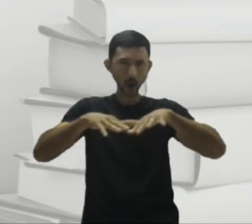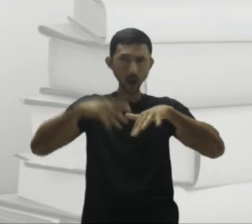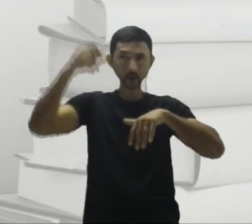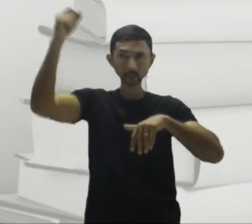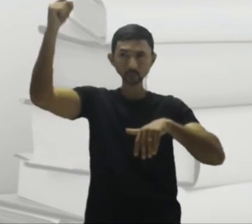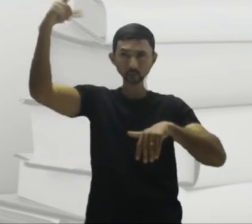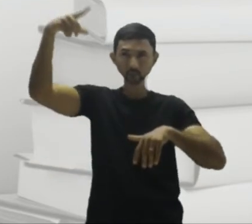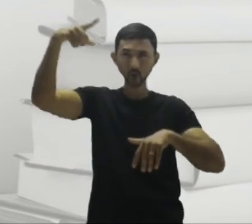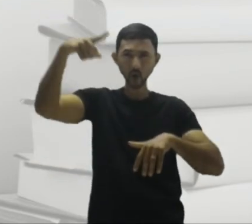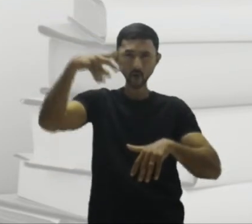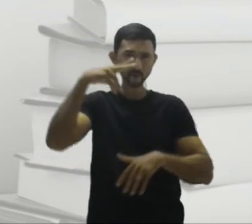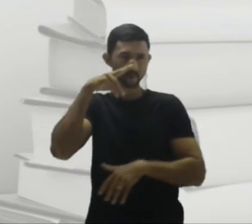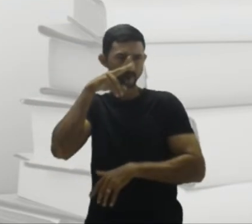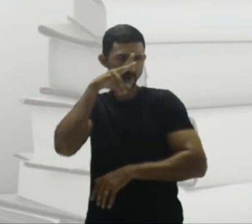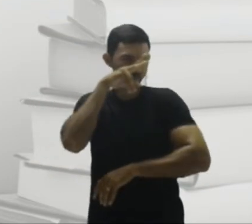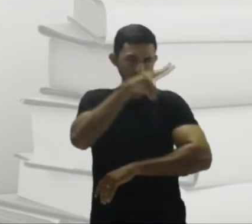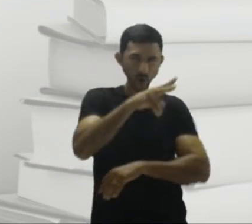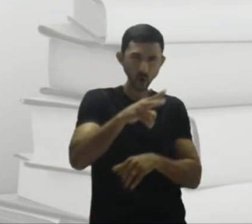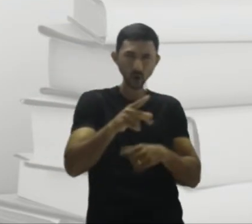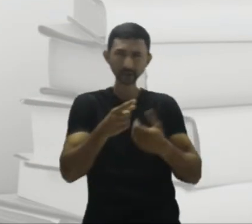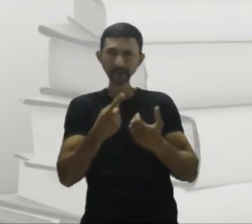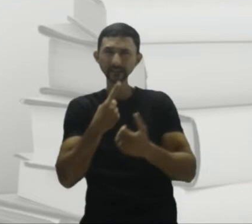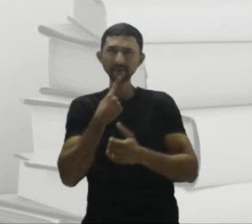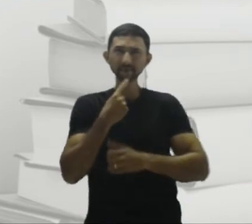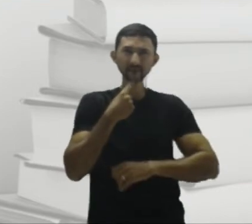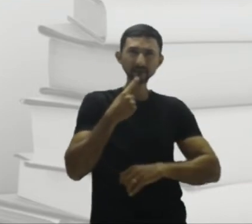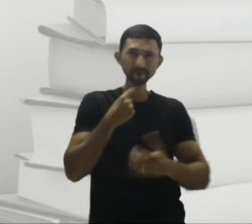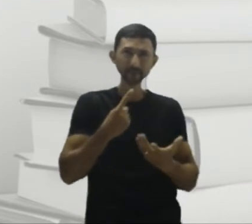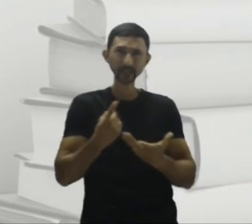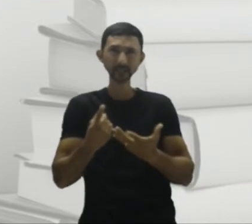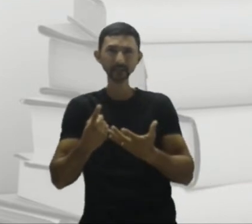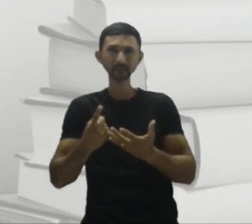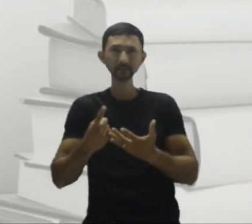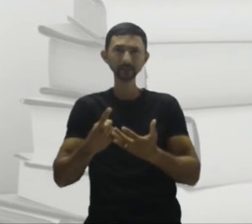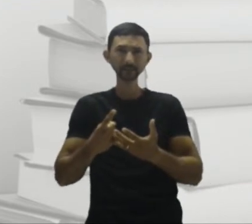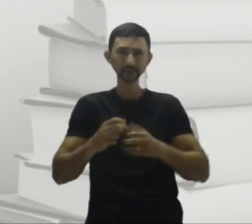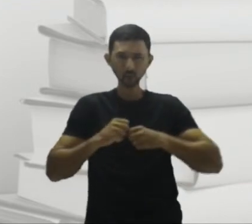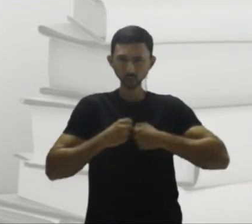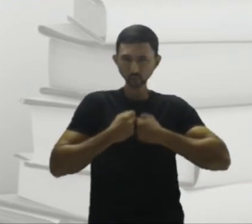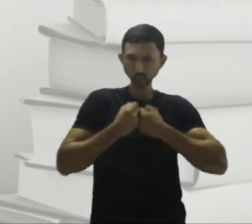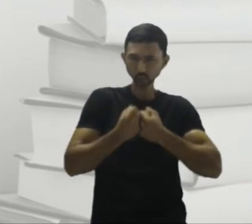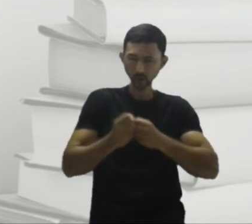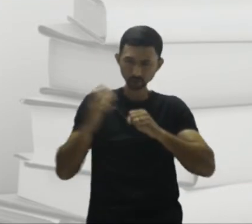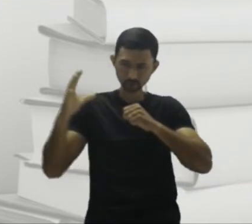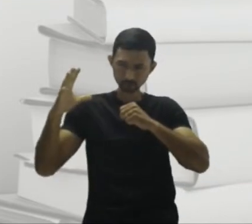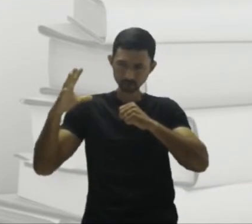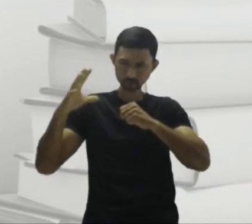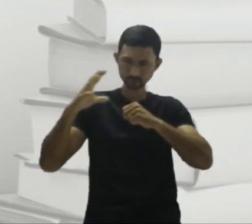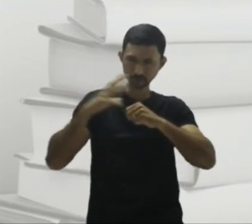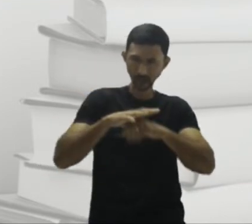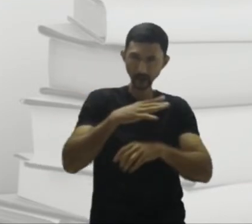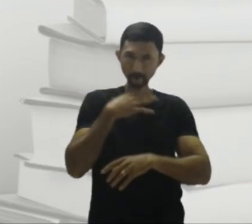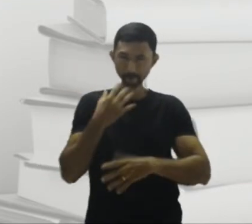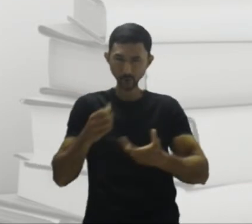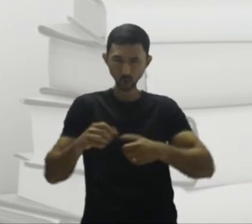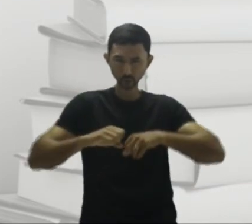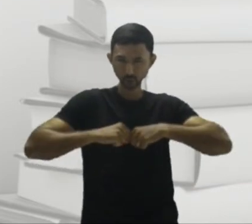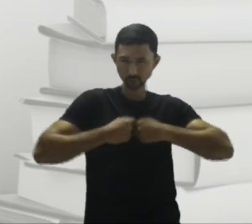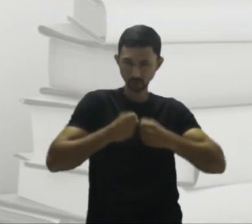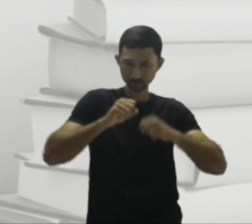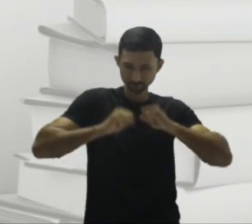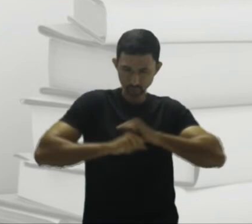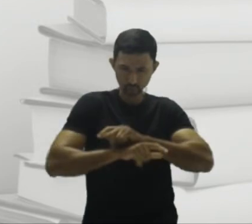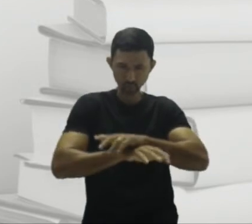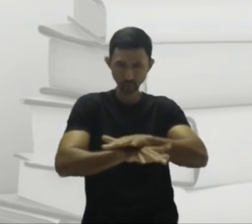brilhava rubro e sob as asas dos Nazgûl, as sombras de morte caíam escuras cobrindo a